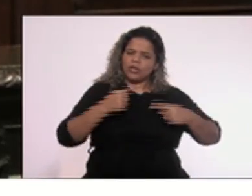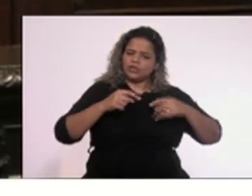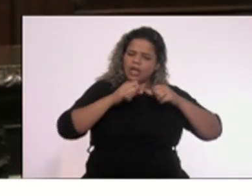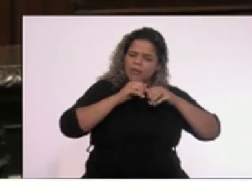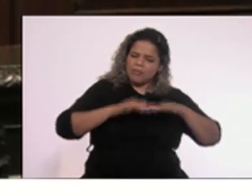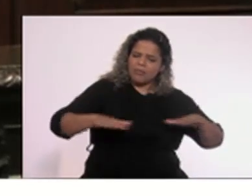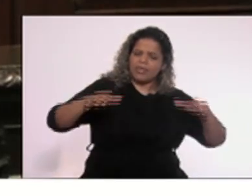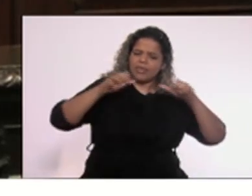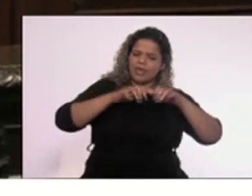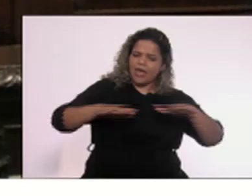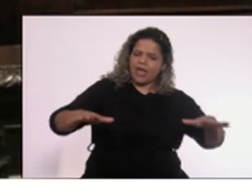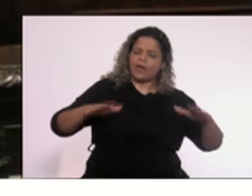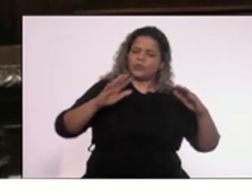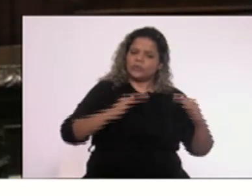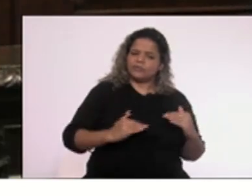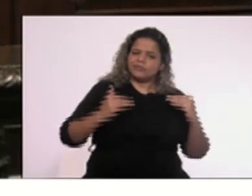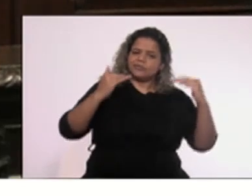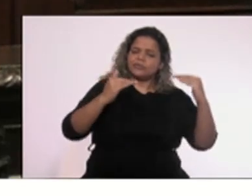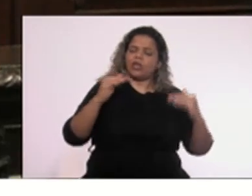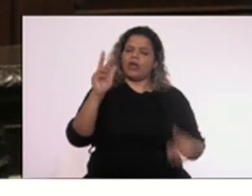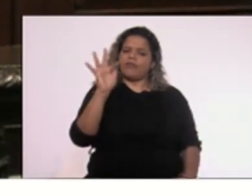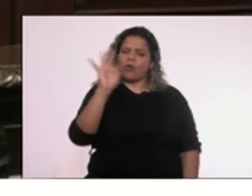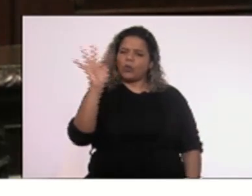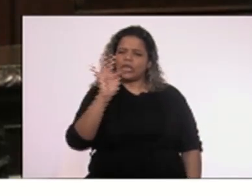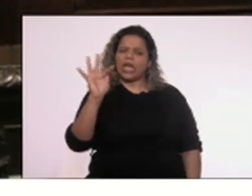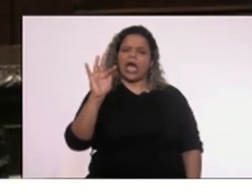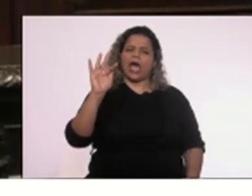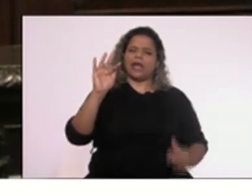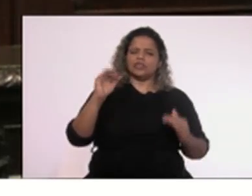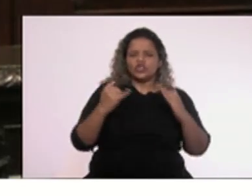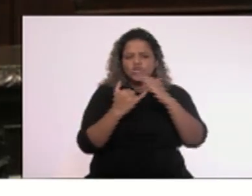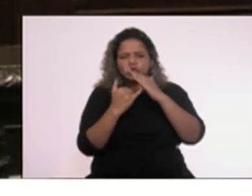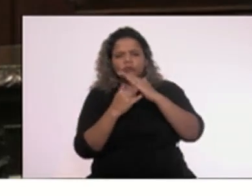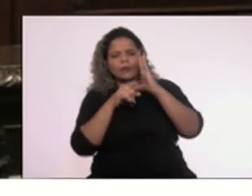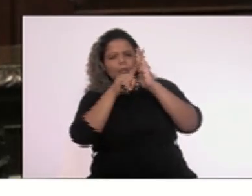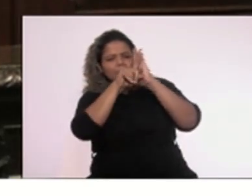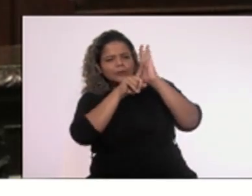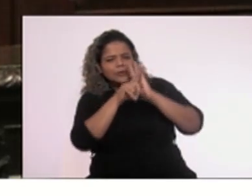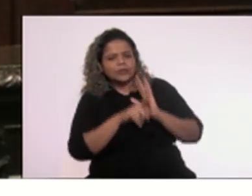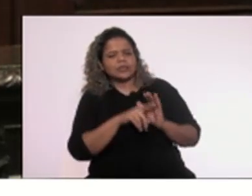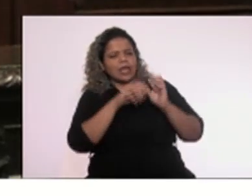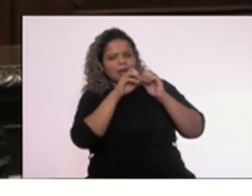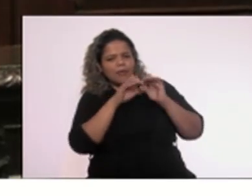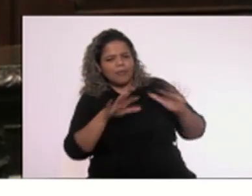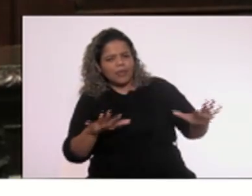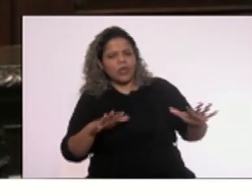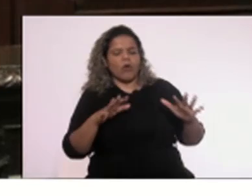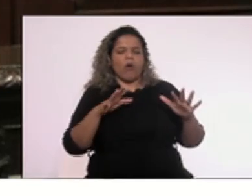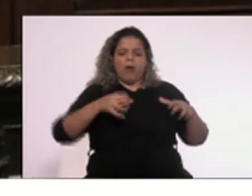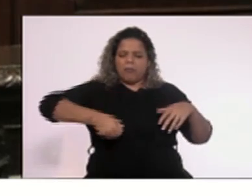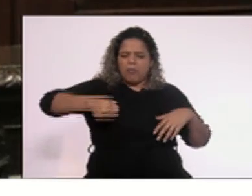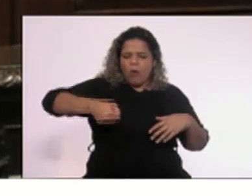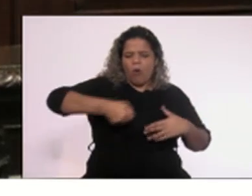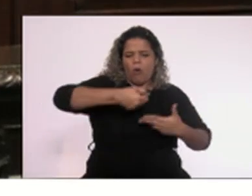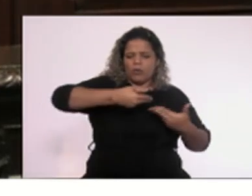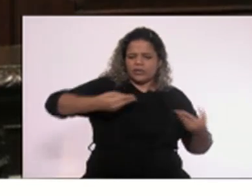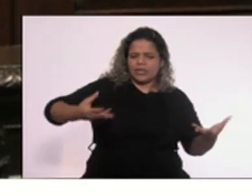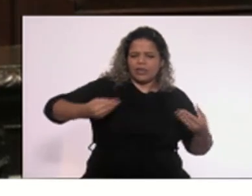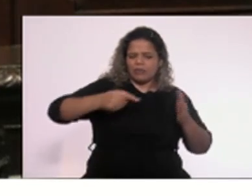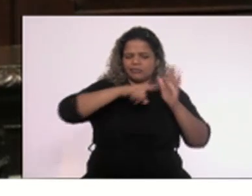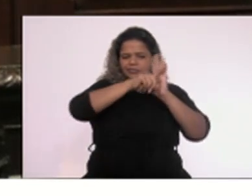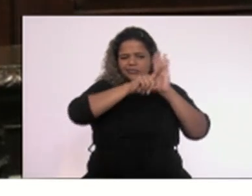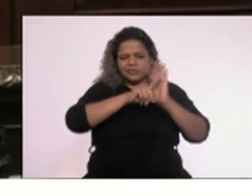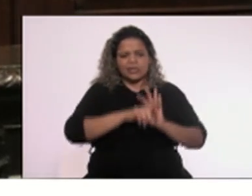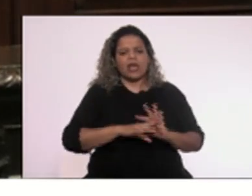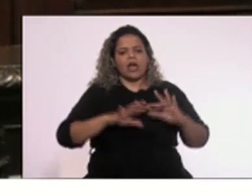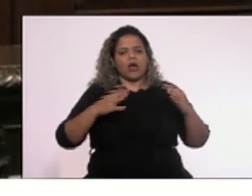o acesso ao ensino superior, políticas que criaram instituto de pesquisa, políticas que ampliaram a concessão de bolsa de fomento à pesquisa e